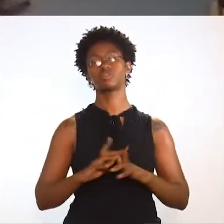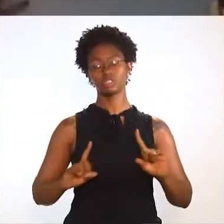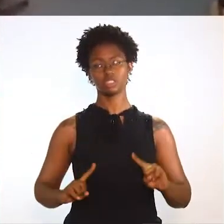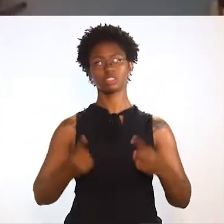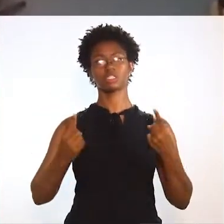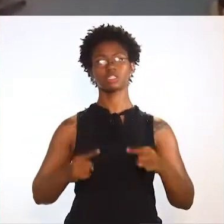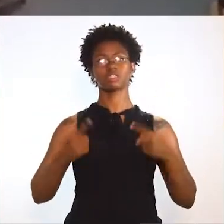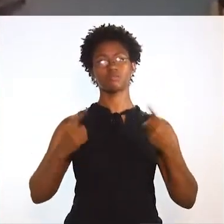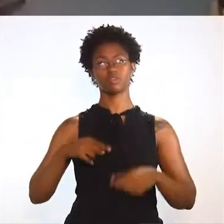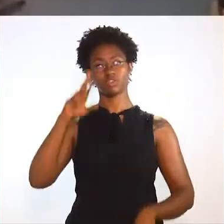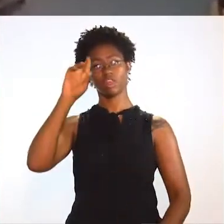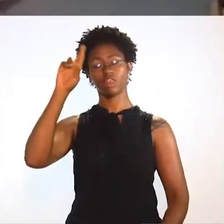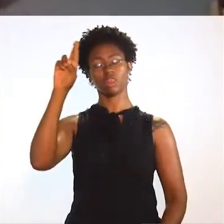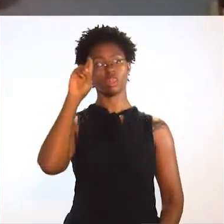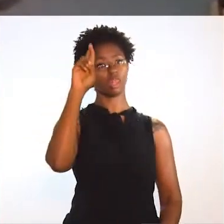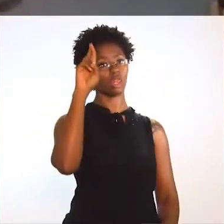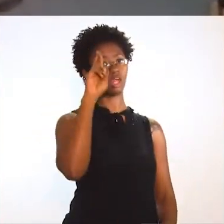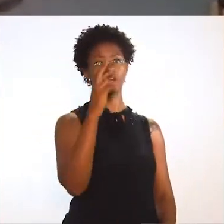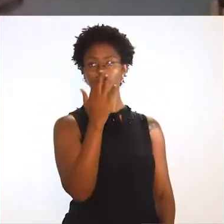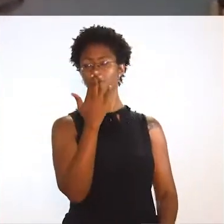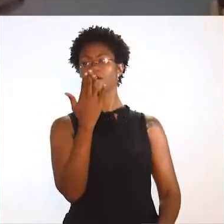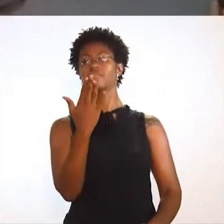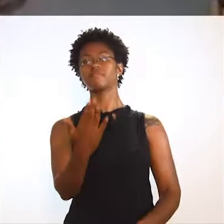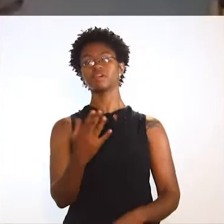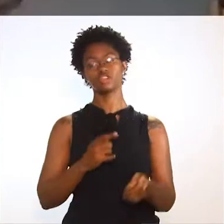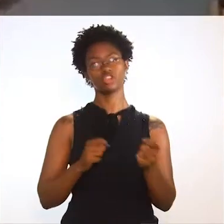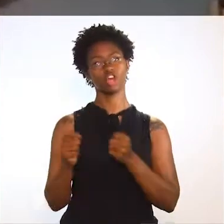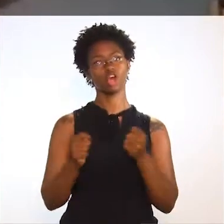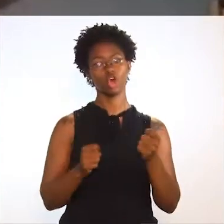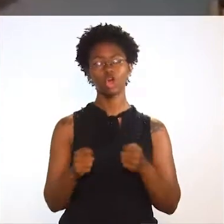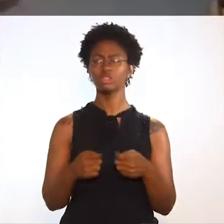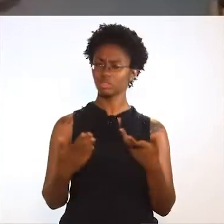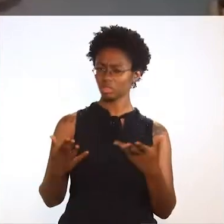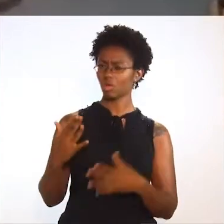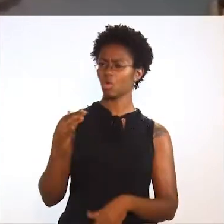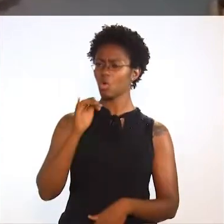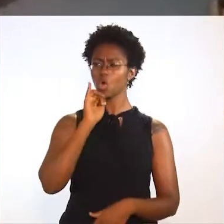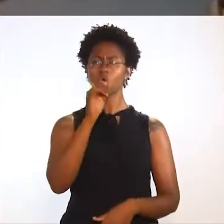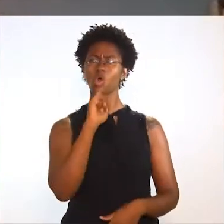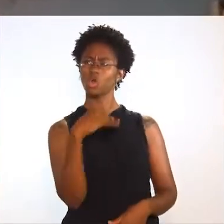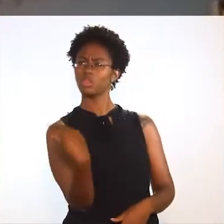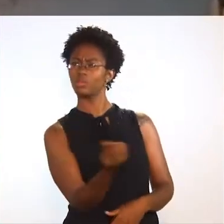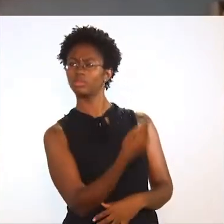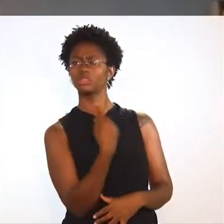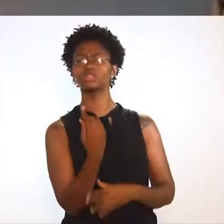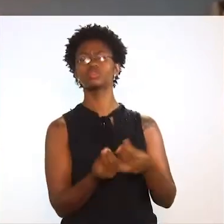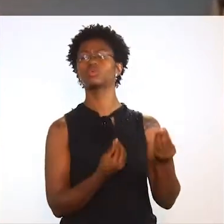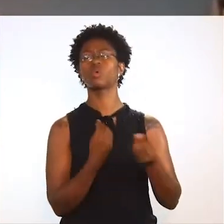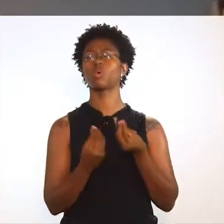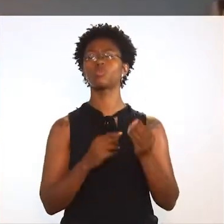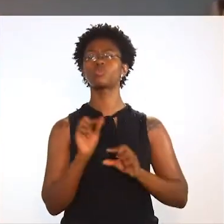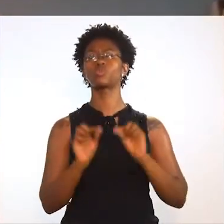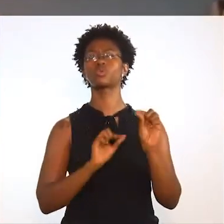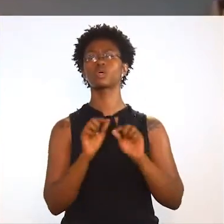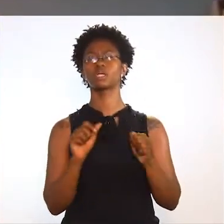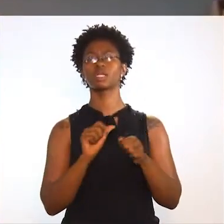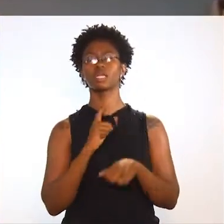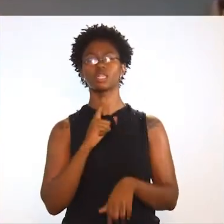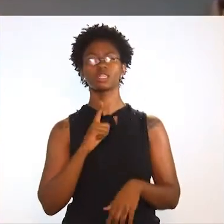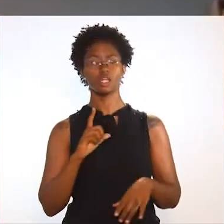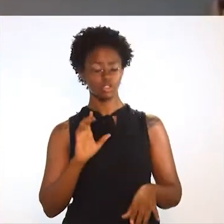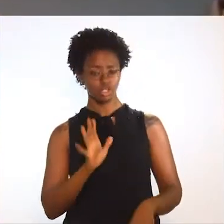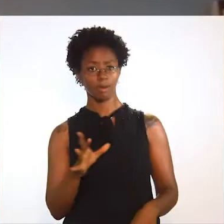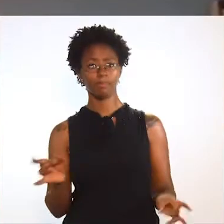desses desafios aí de liderança, de estar à frente de negócios também. Então, conta pra gente um pouquinho aí do que está previsto na agenda